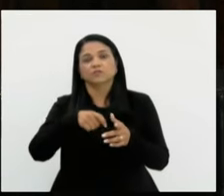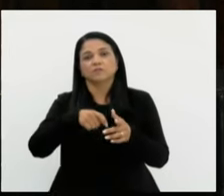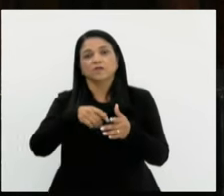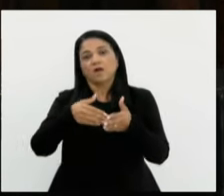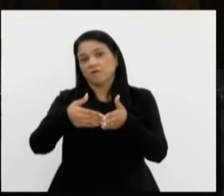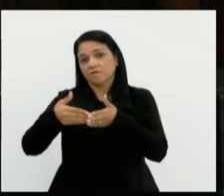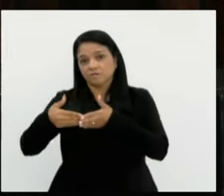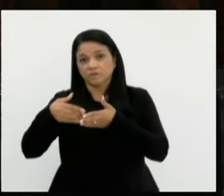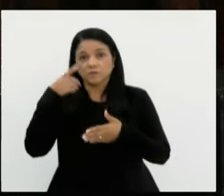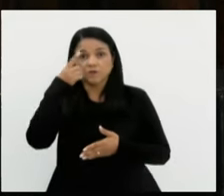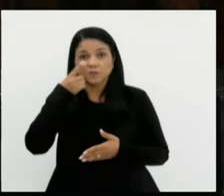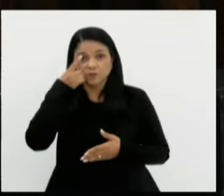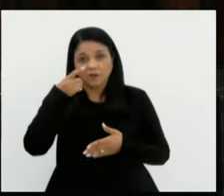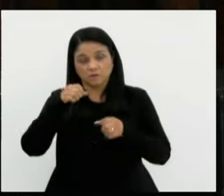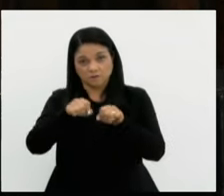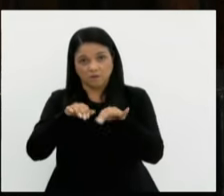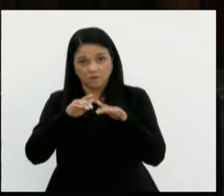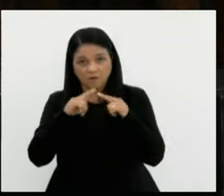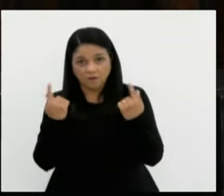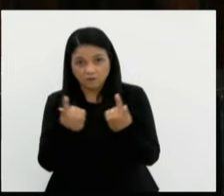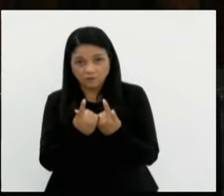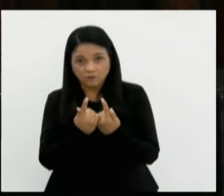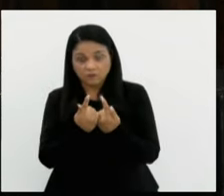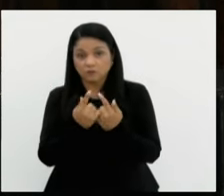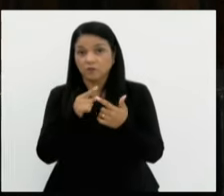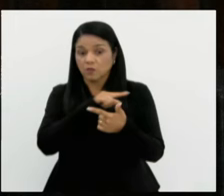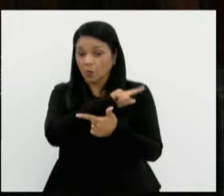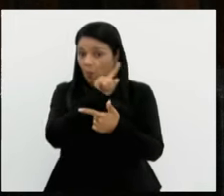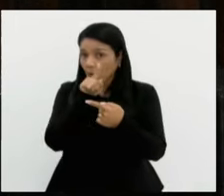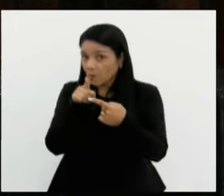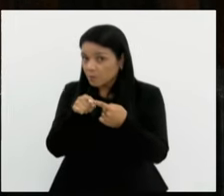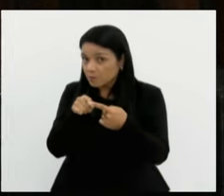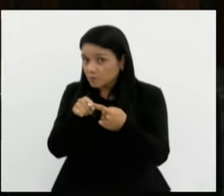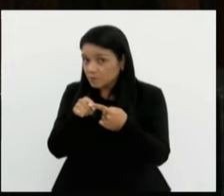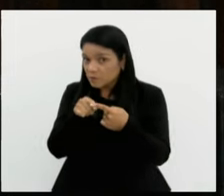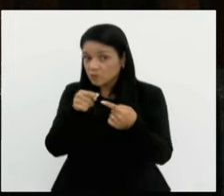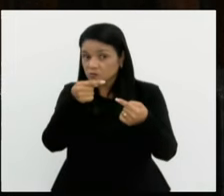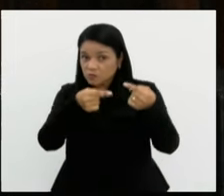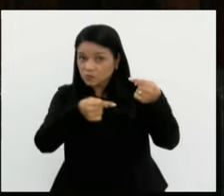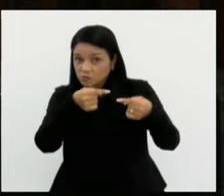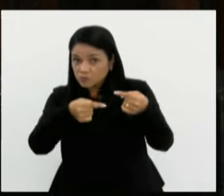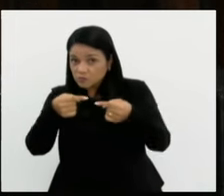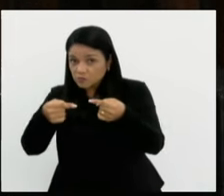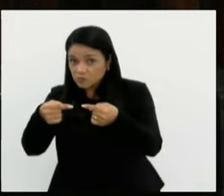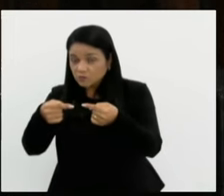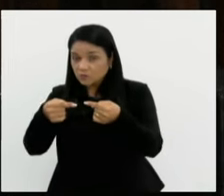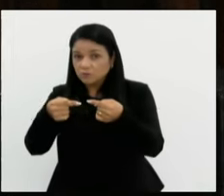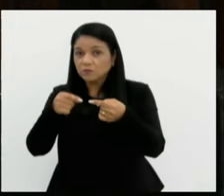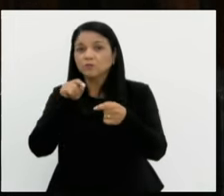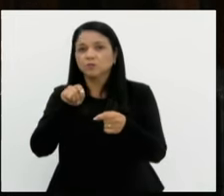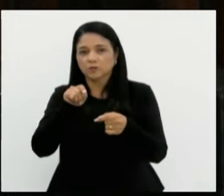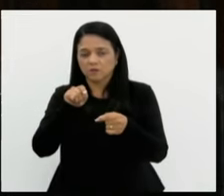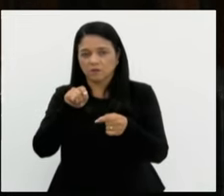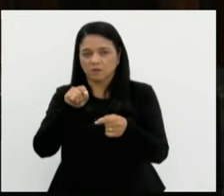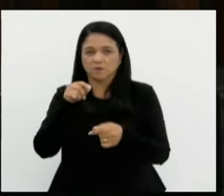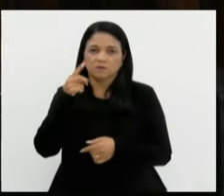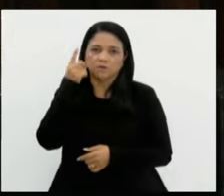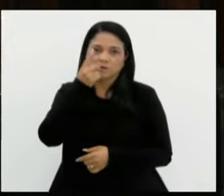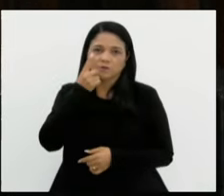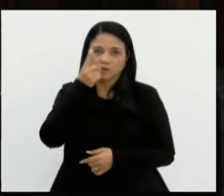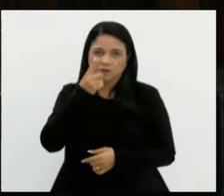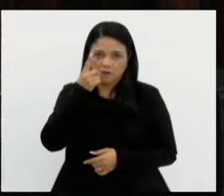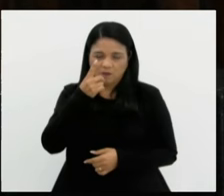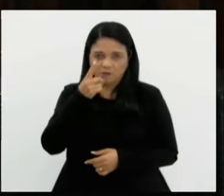casa. Então, o primeiro ponto a ser discutido, que justamente, deputado Fábio Silva,